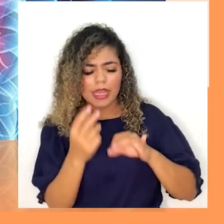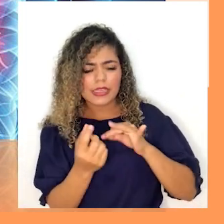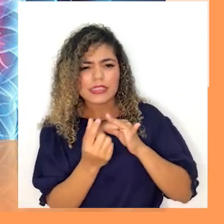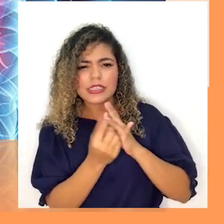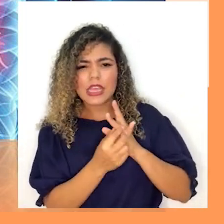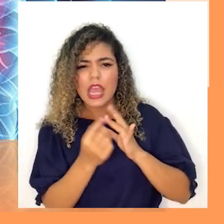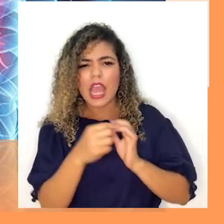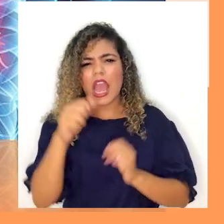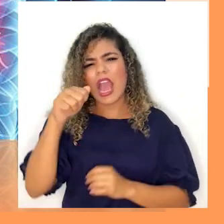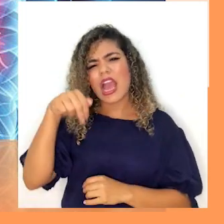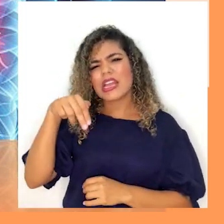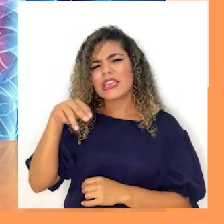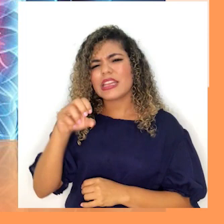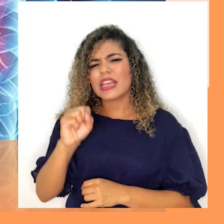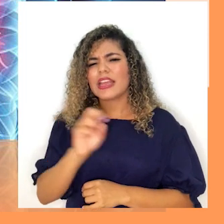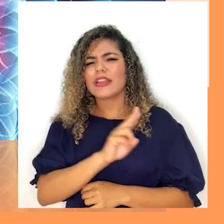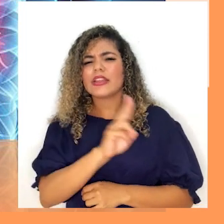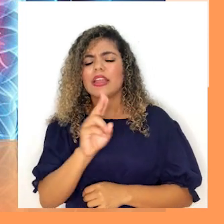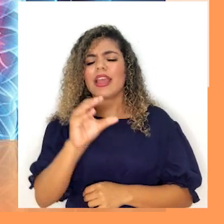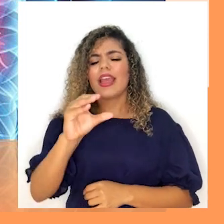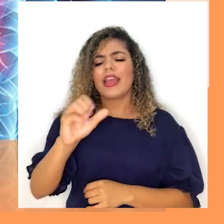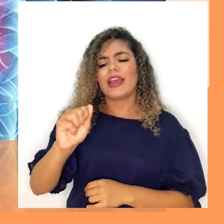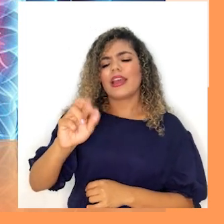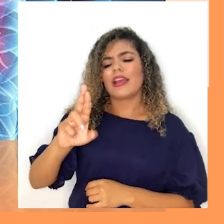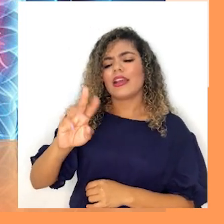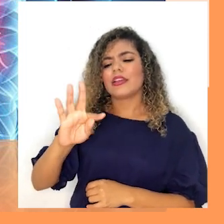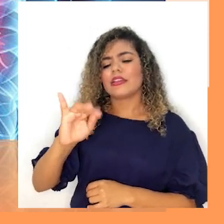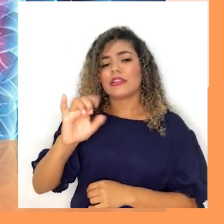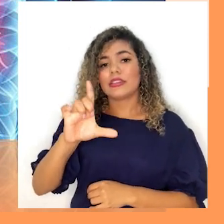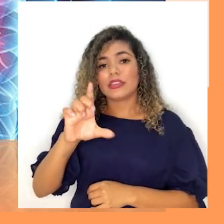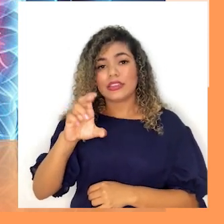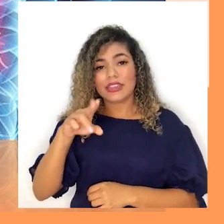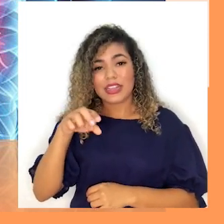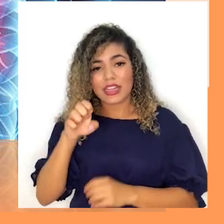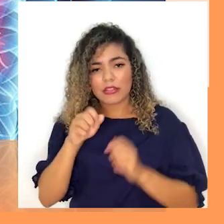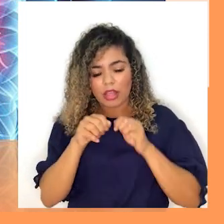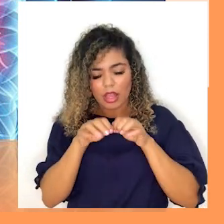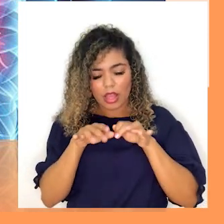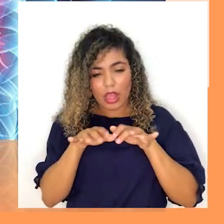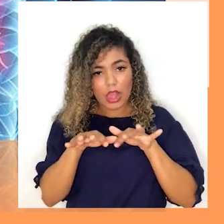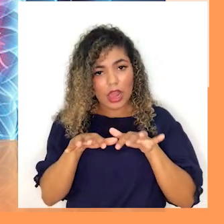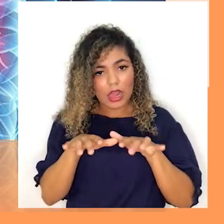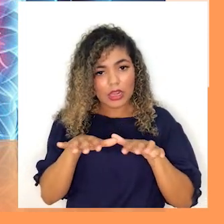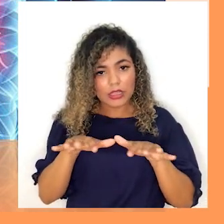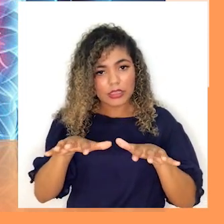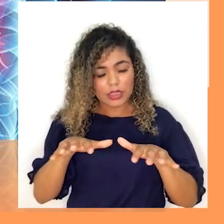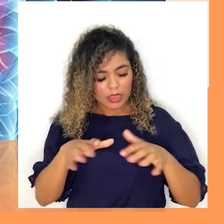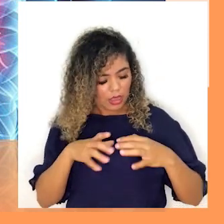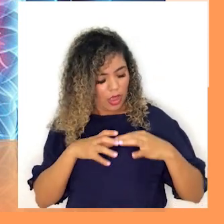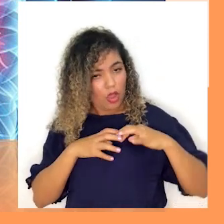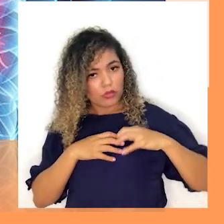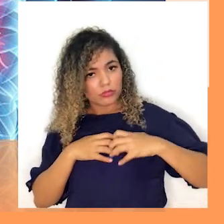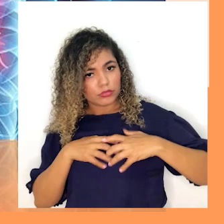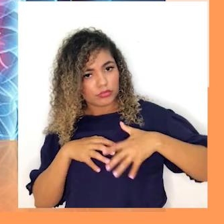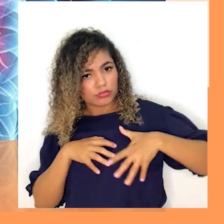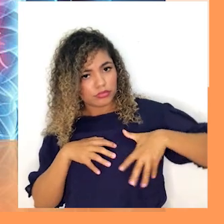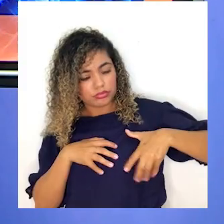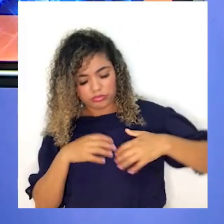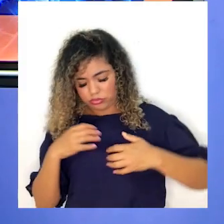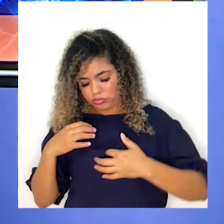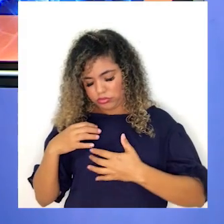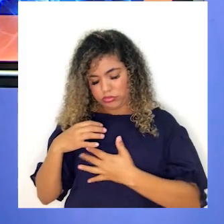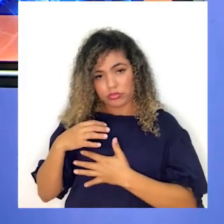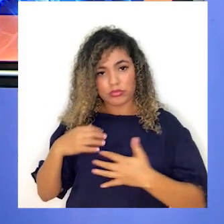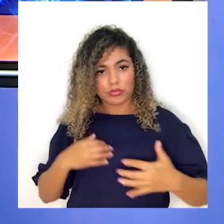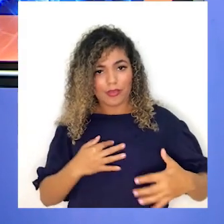cartilagem e ela ramifica-se dentro dos pulmões, formando os brônquios e